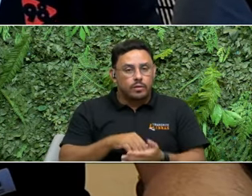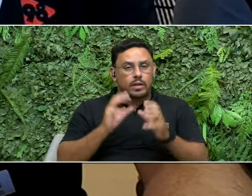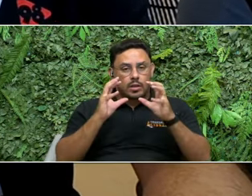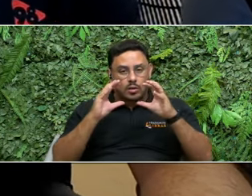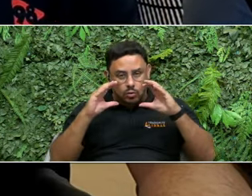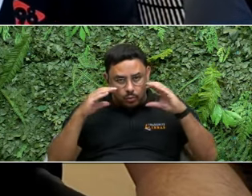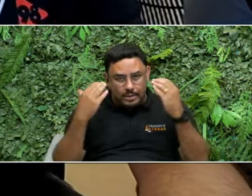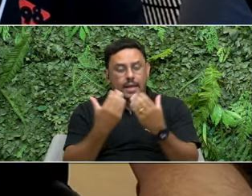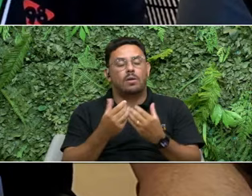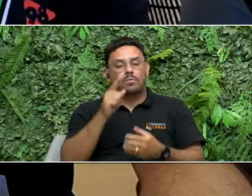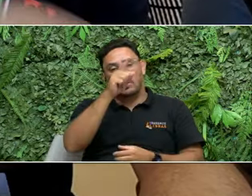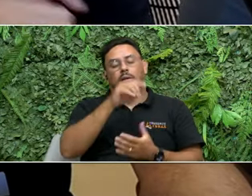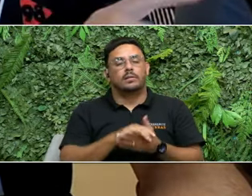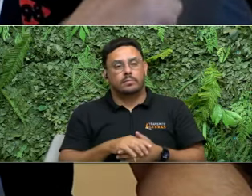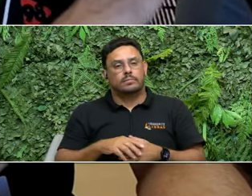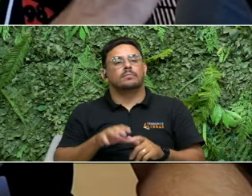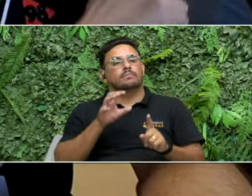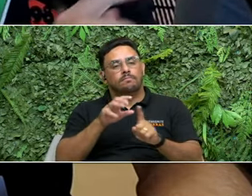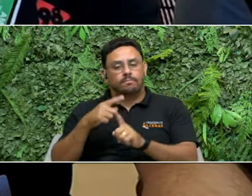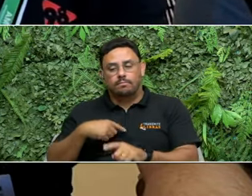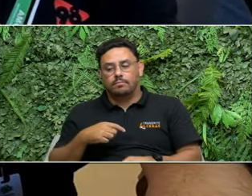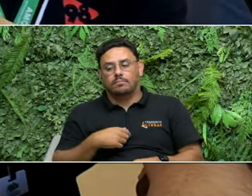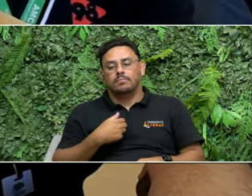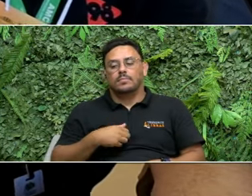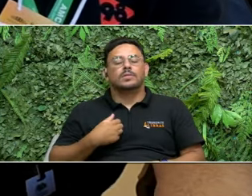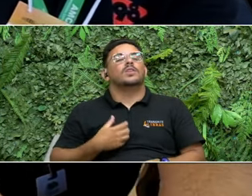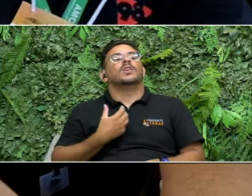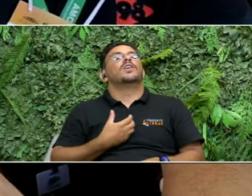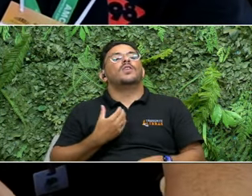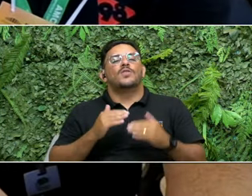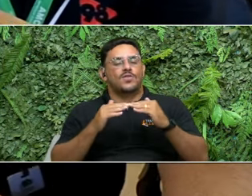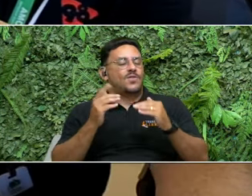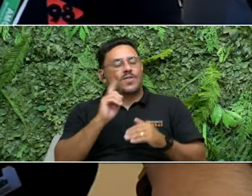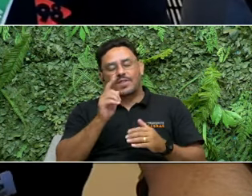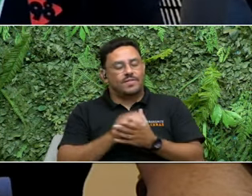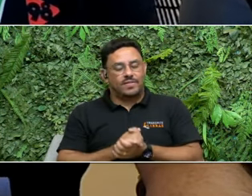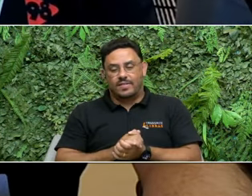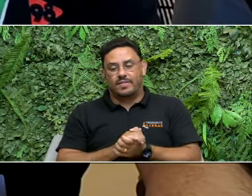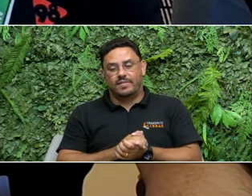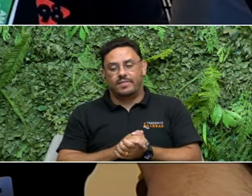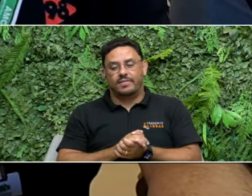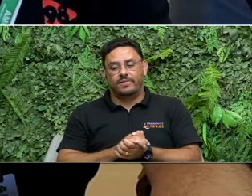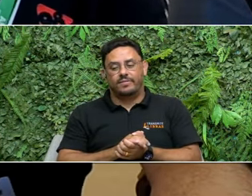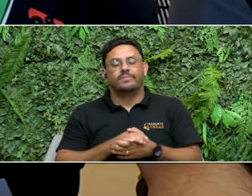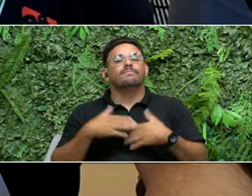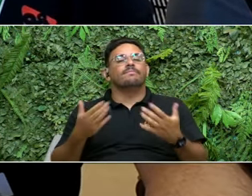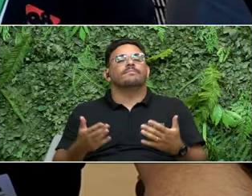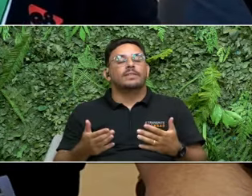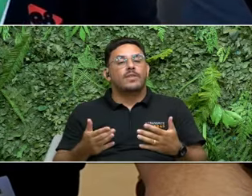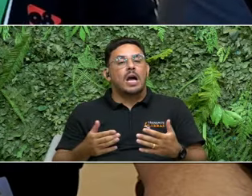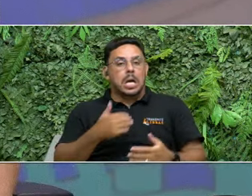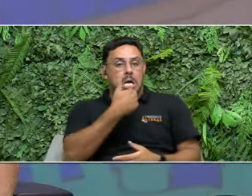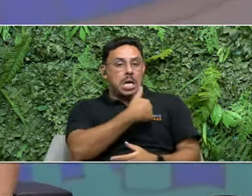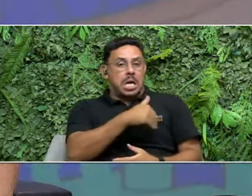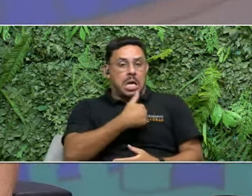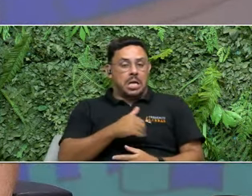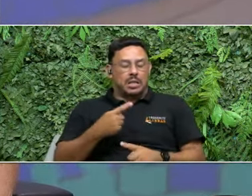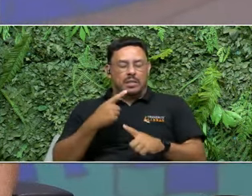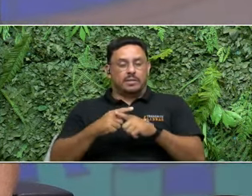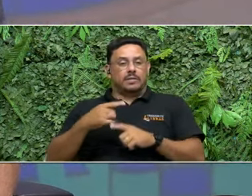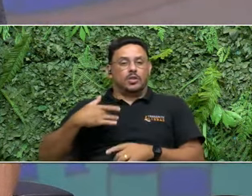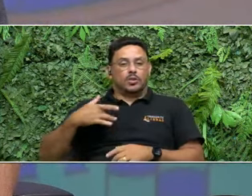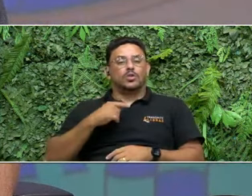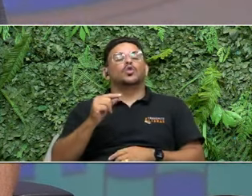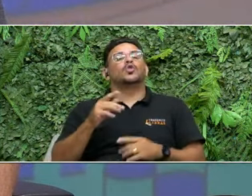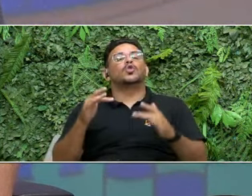sim o cabido tem razão mas não se acostume tá eu não vou concordar mais com você olha aqui ó e clássico clássico